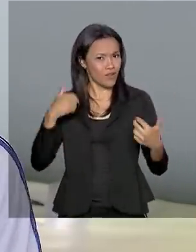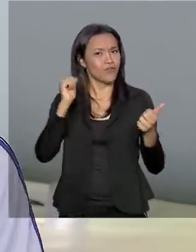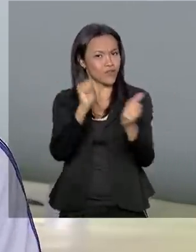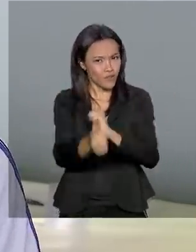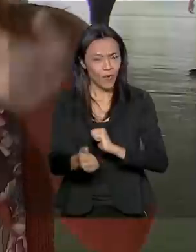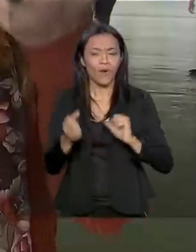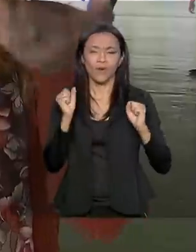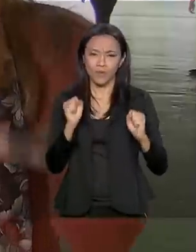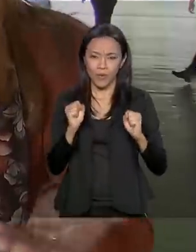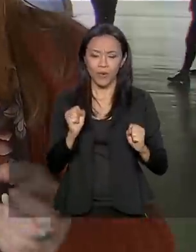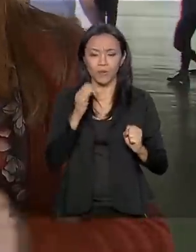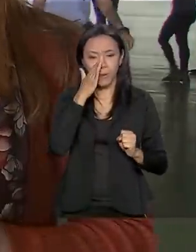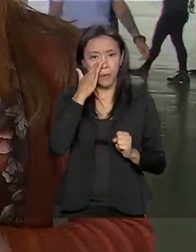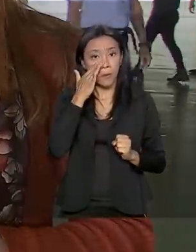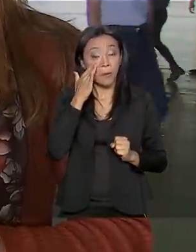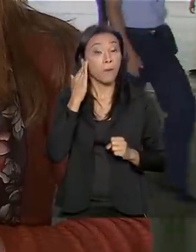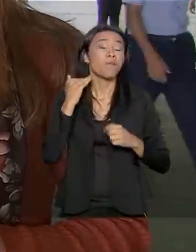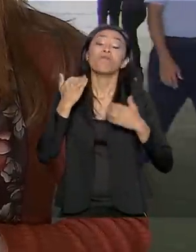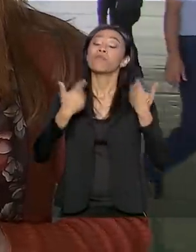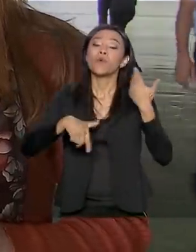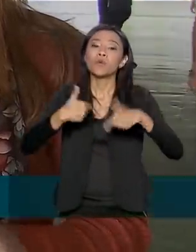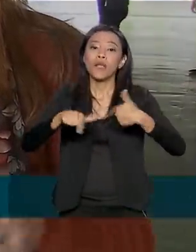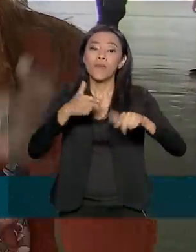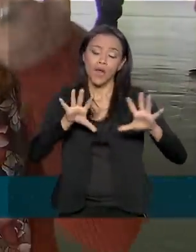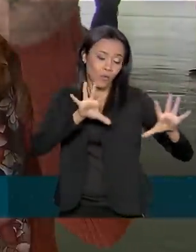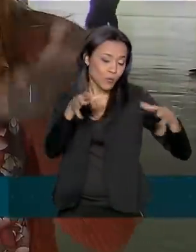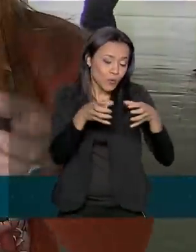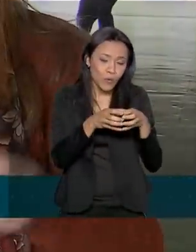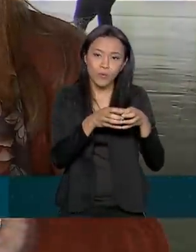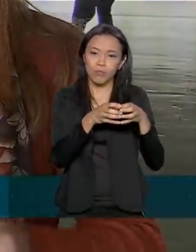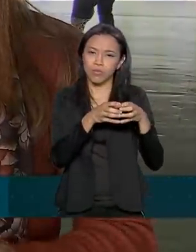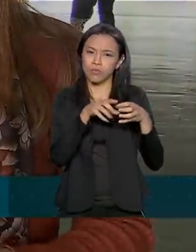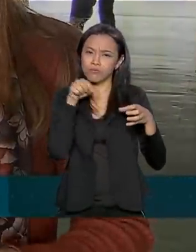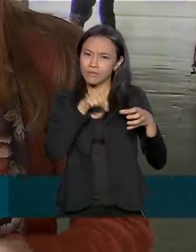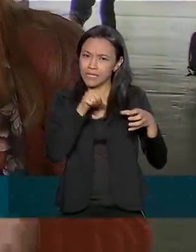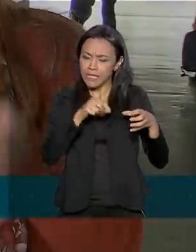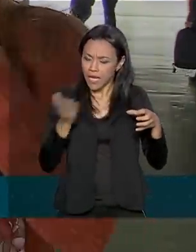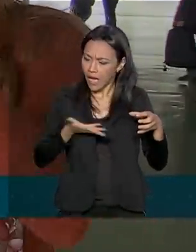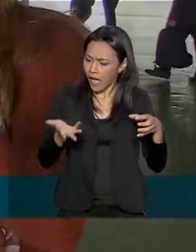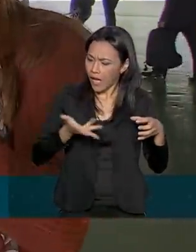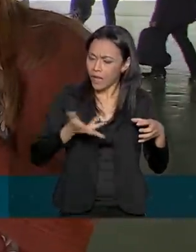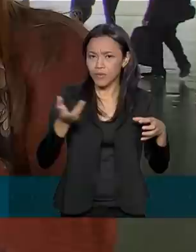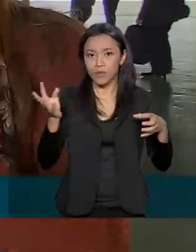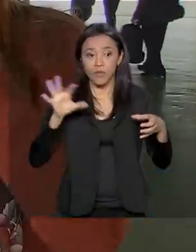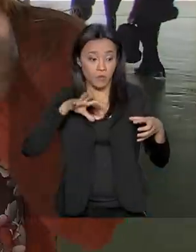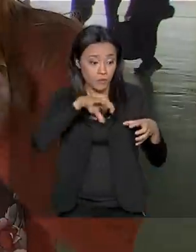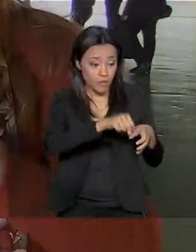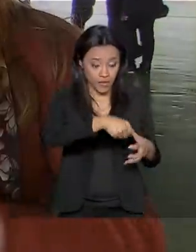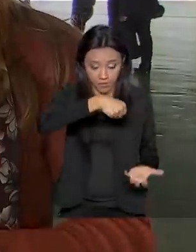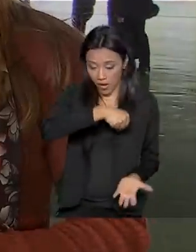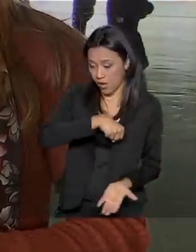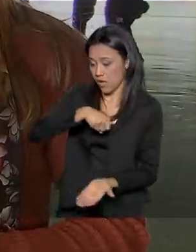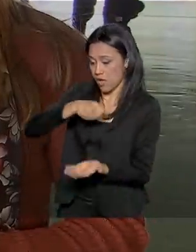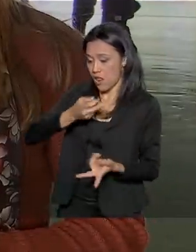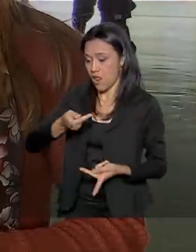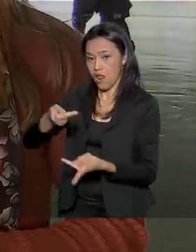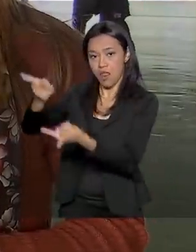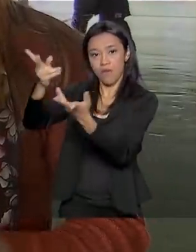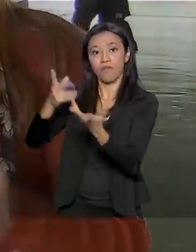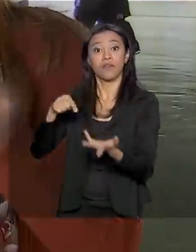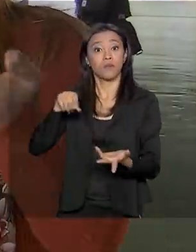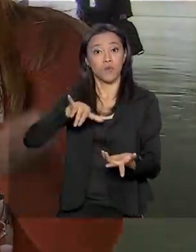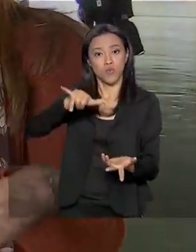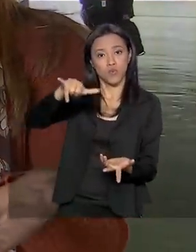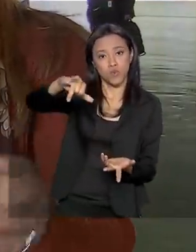esporte né o trabalho integrado entre as equipes e agilidade no processo de transporte são fundamentais para salvar